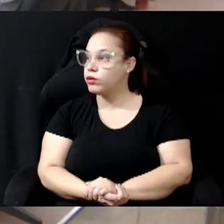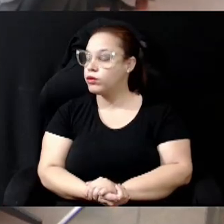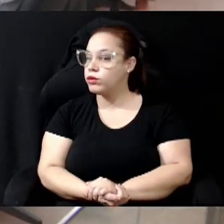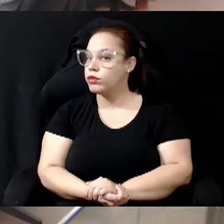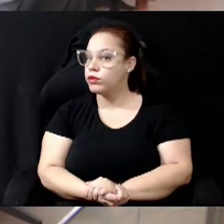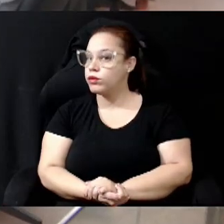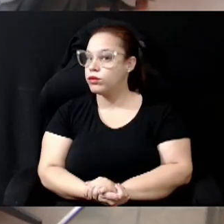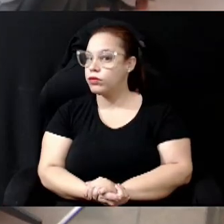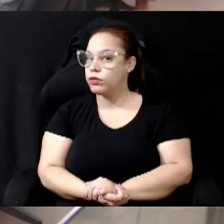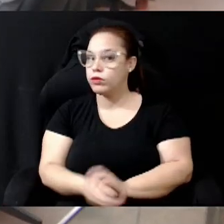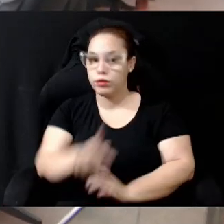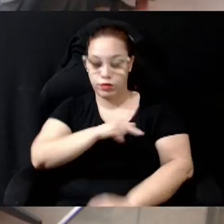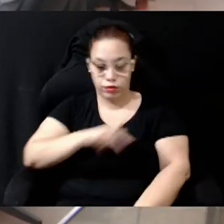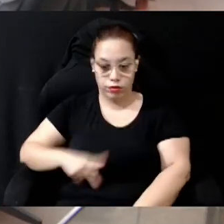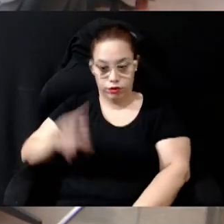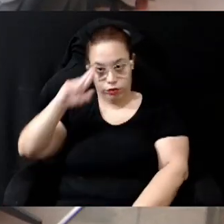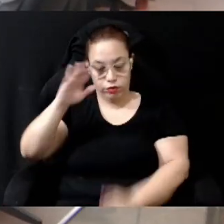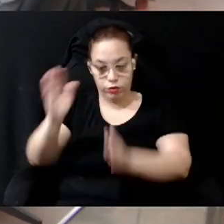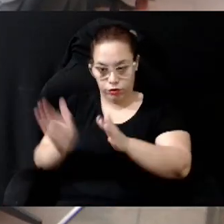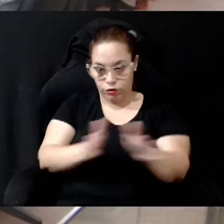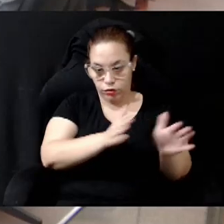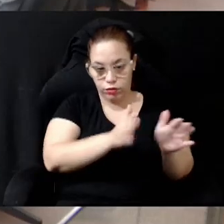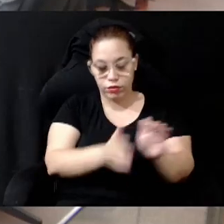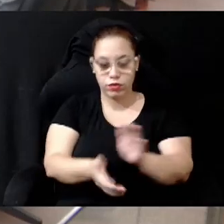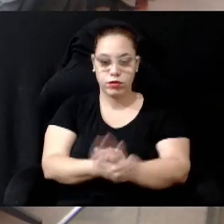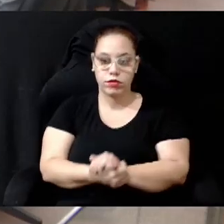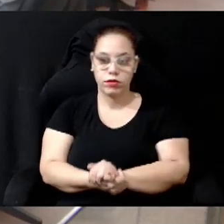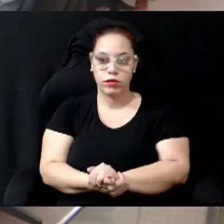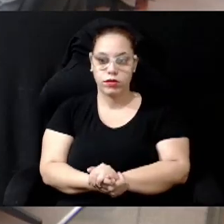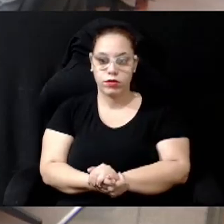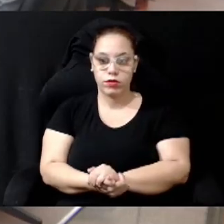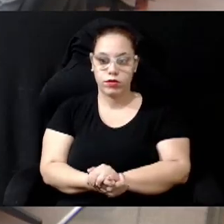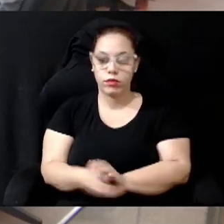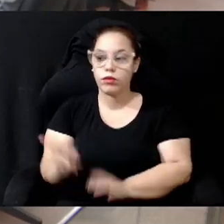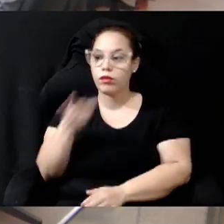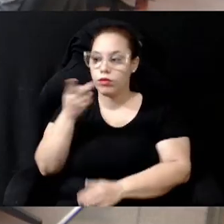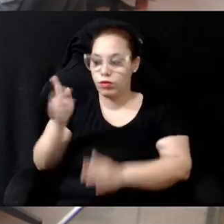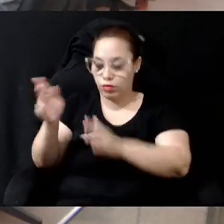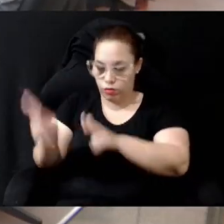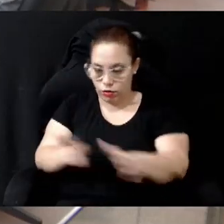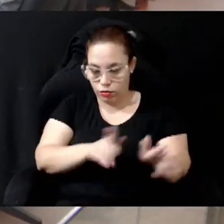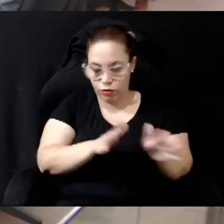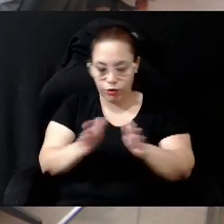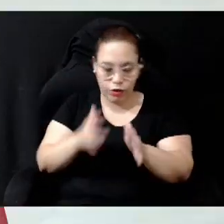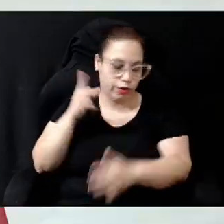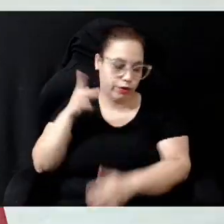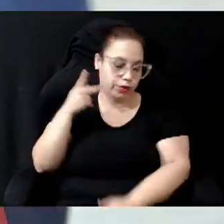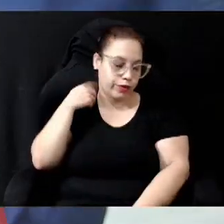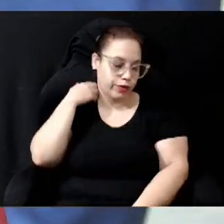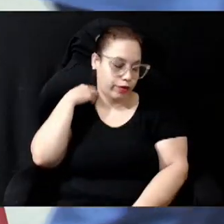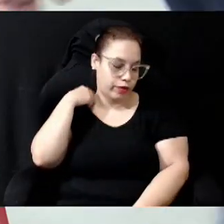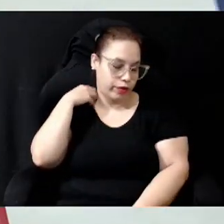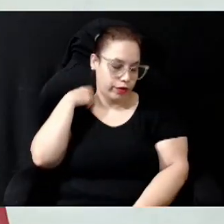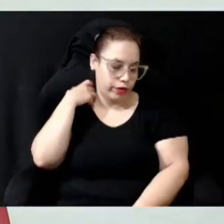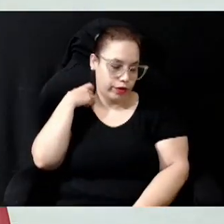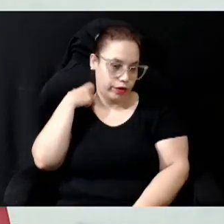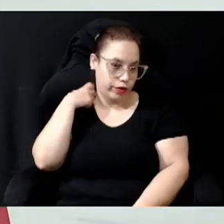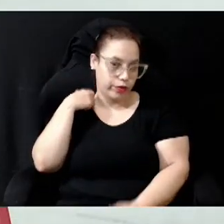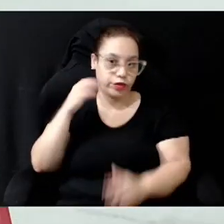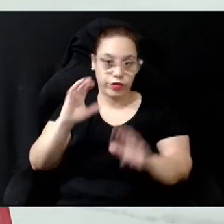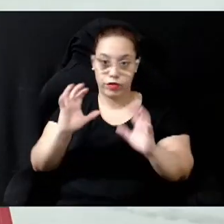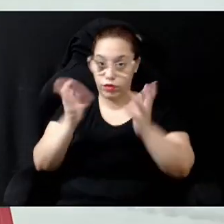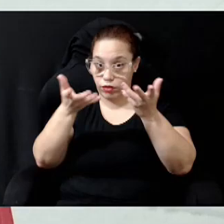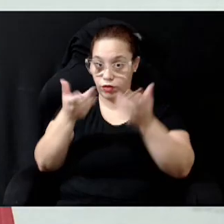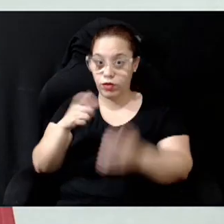Senhor presidente, pela ordem. Tem a palavra pela ordem, vereadora Guida. A comissão de honraria já tem